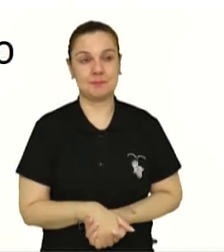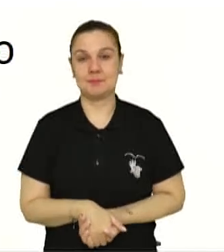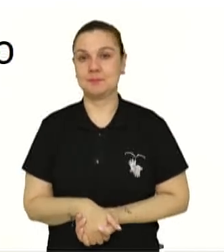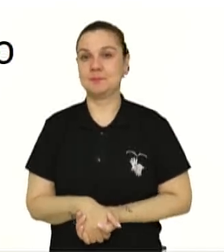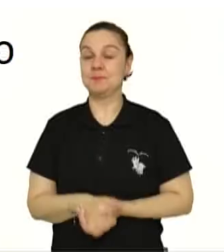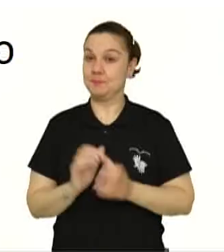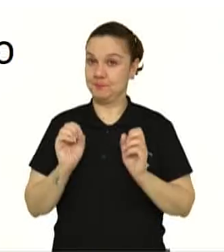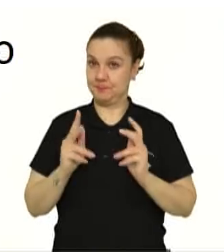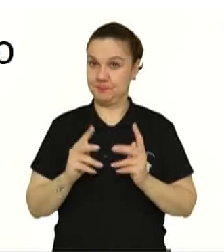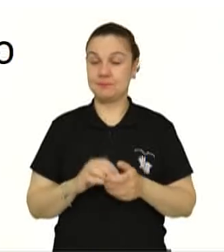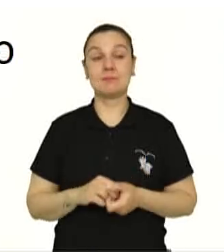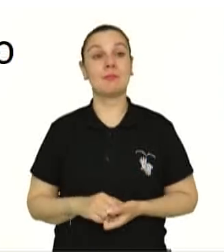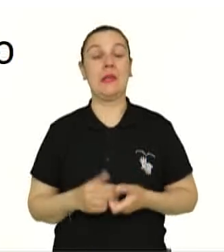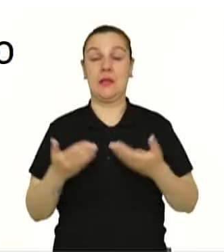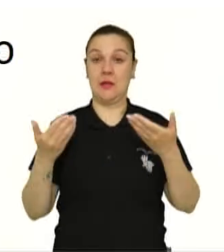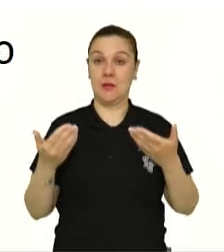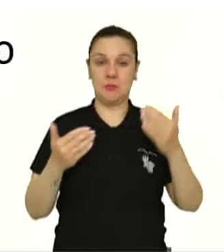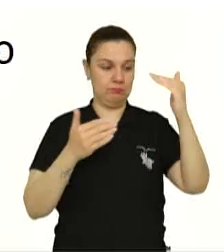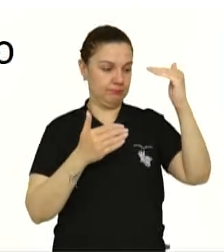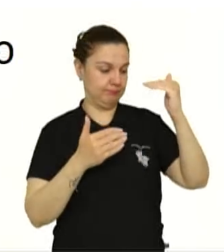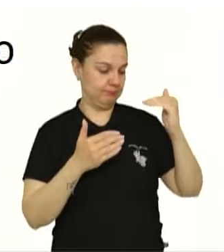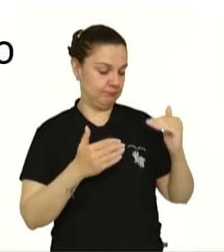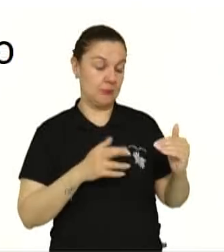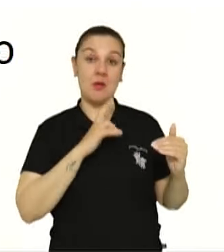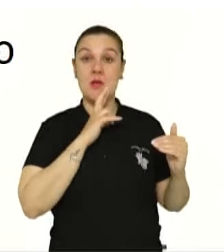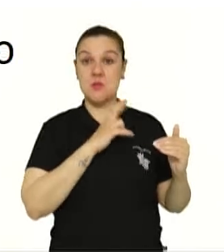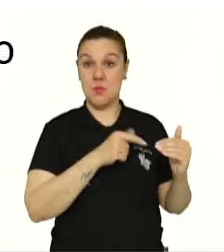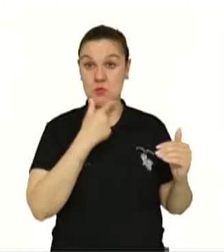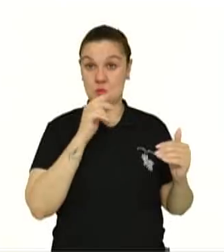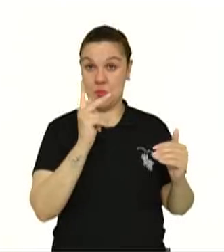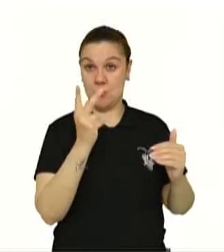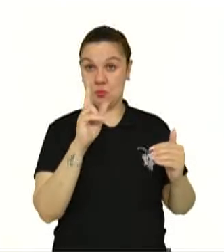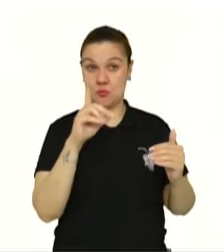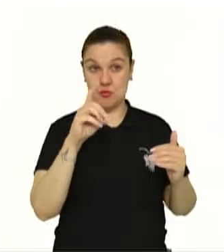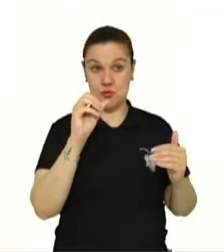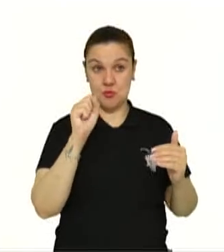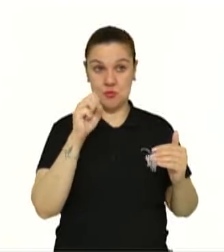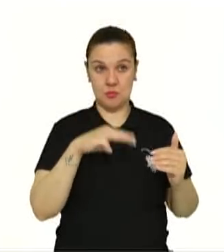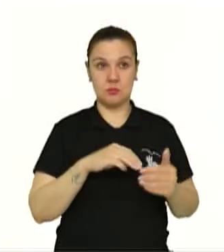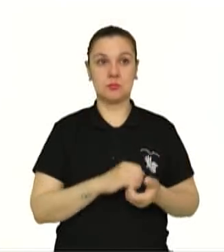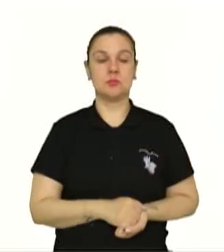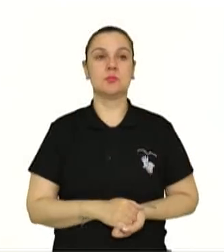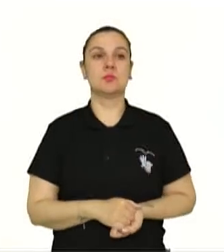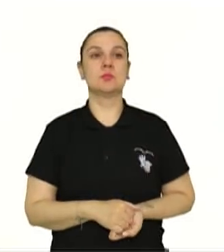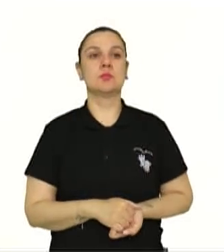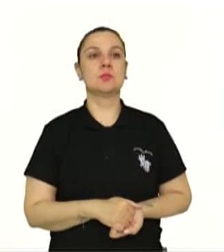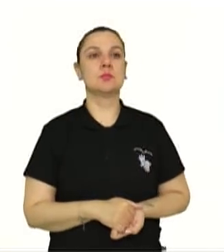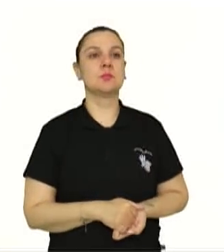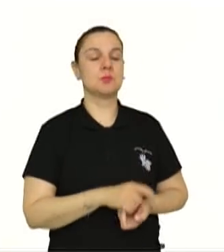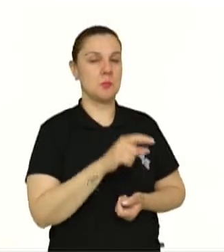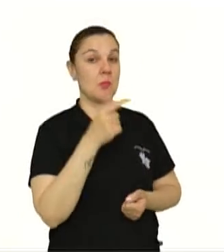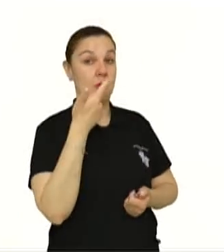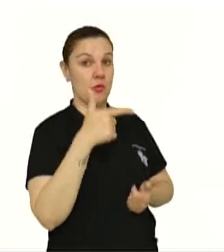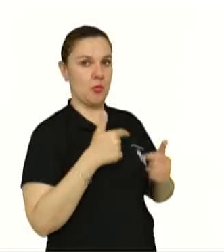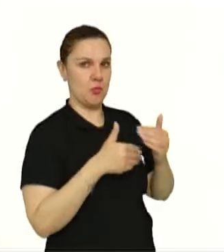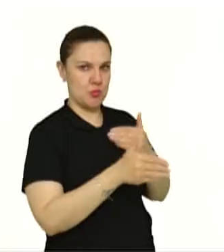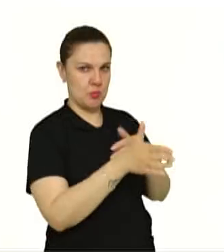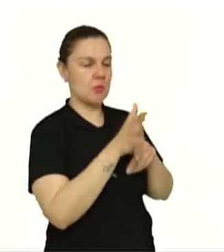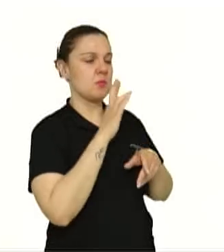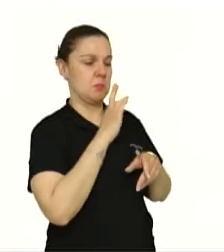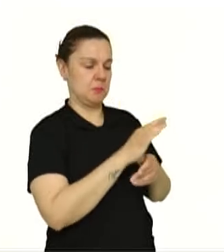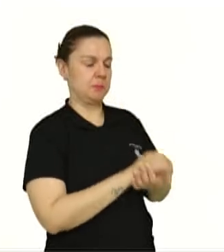precisamos, certo? Então, até aqui a resposta do Hudson José. E seguindo mais um pedacinho,